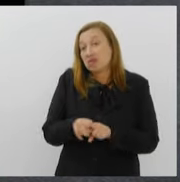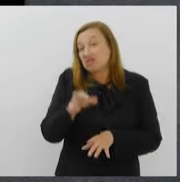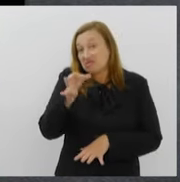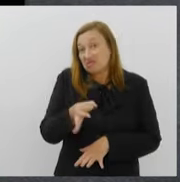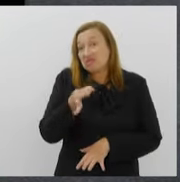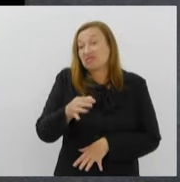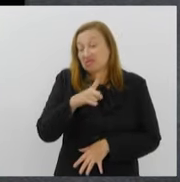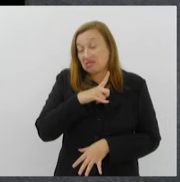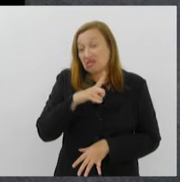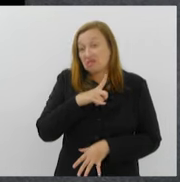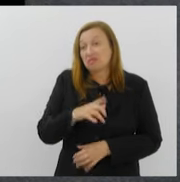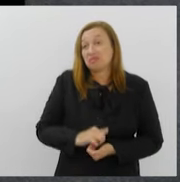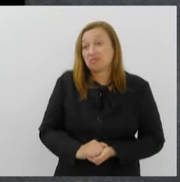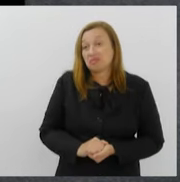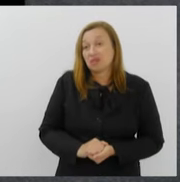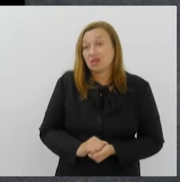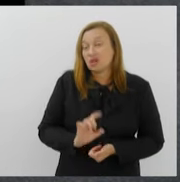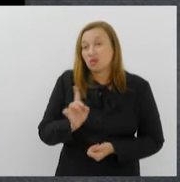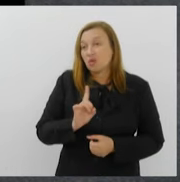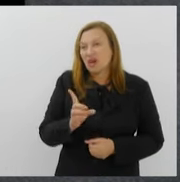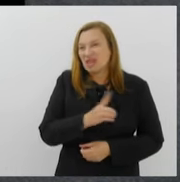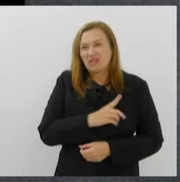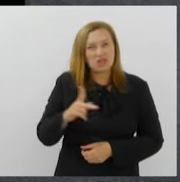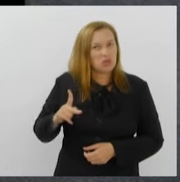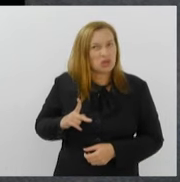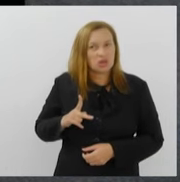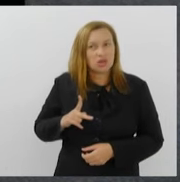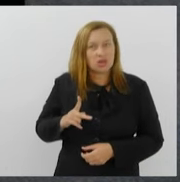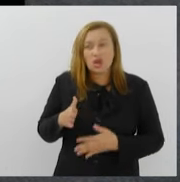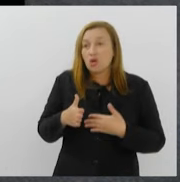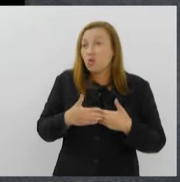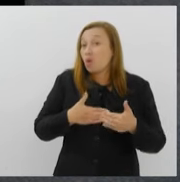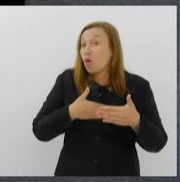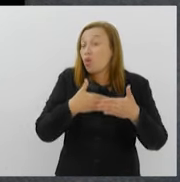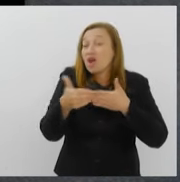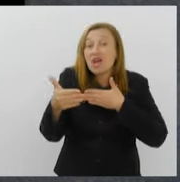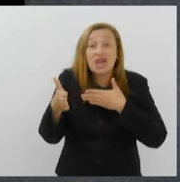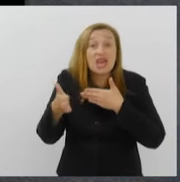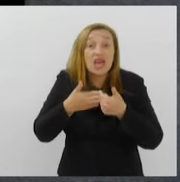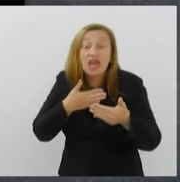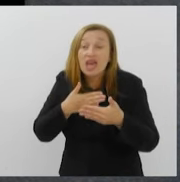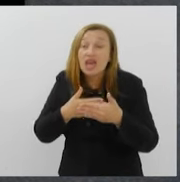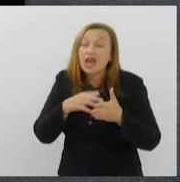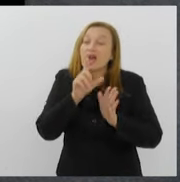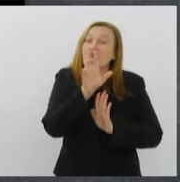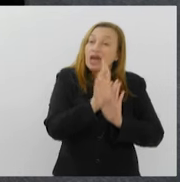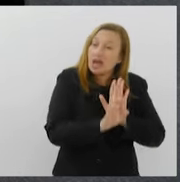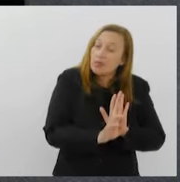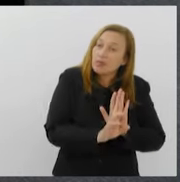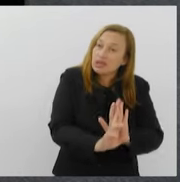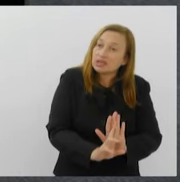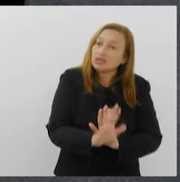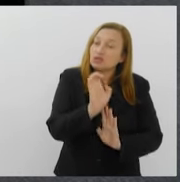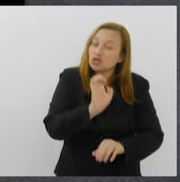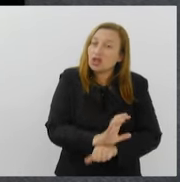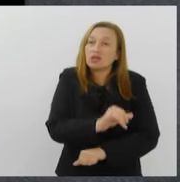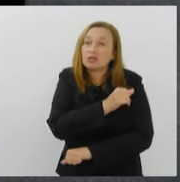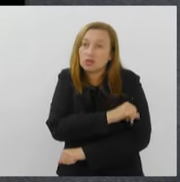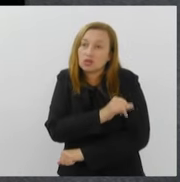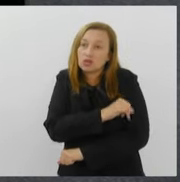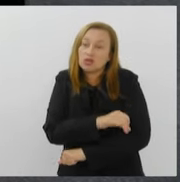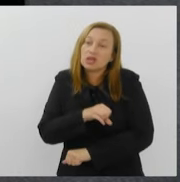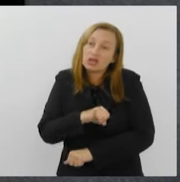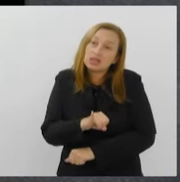certeza que não é a defensoria, é qualquer ente público do Estado do Rio de Janeiro, se